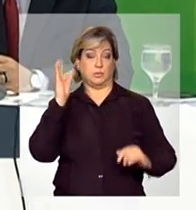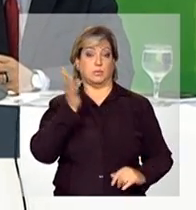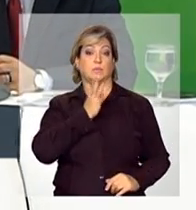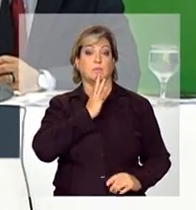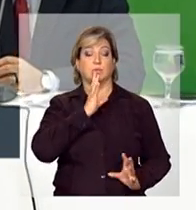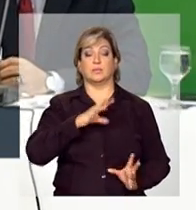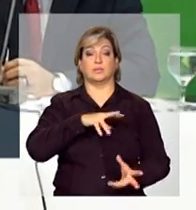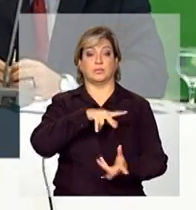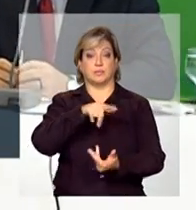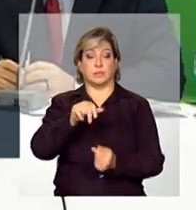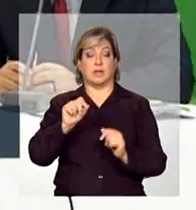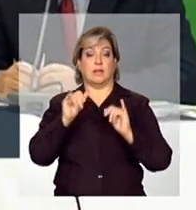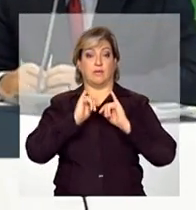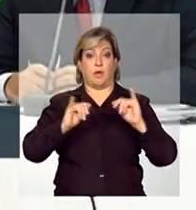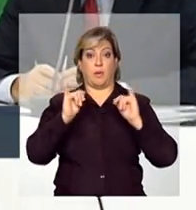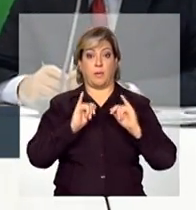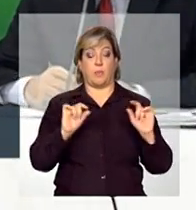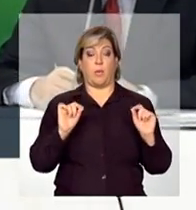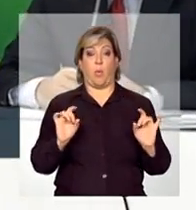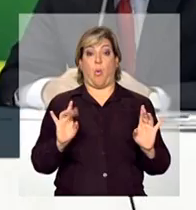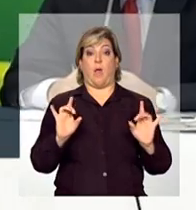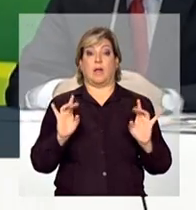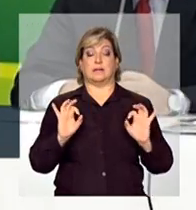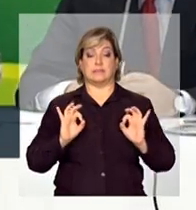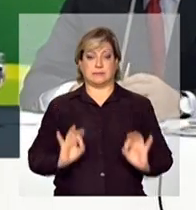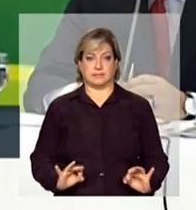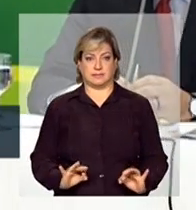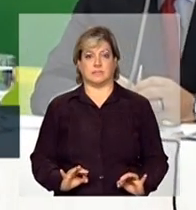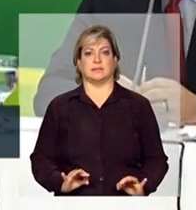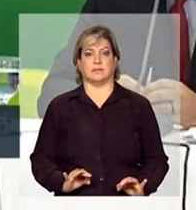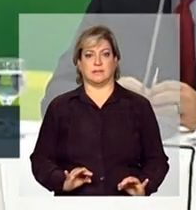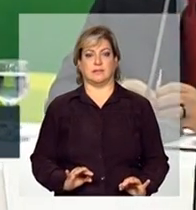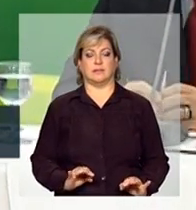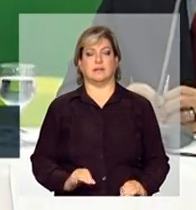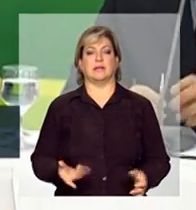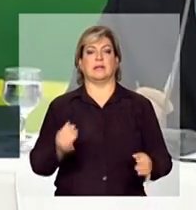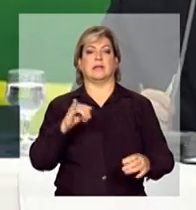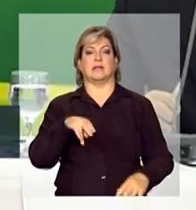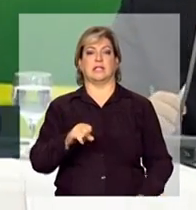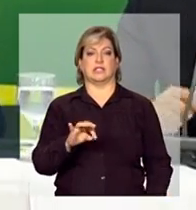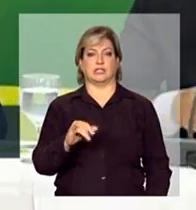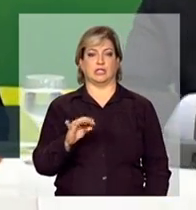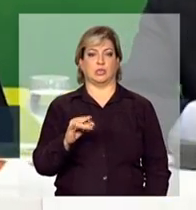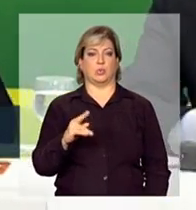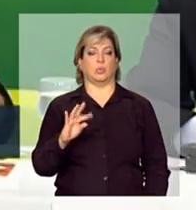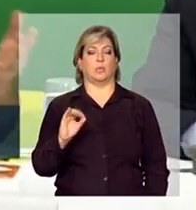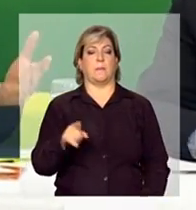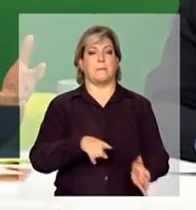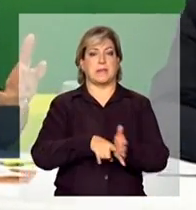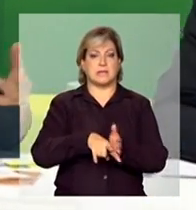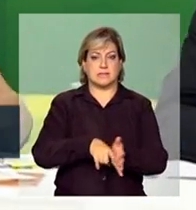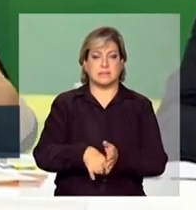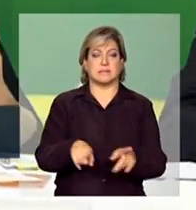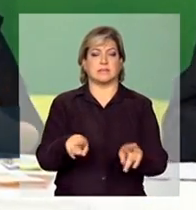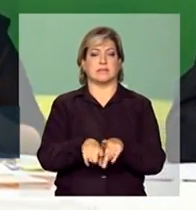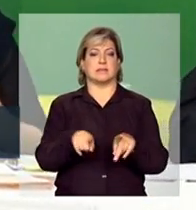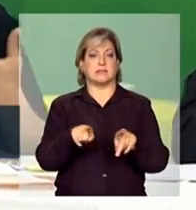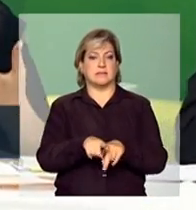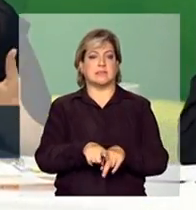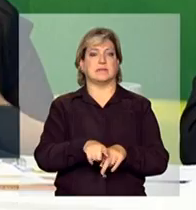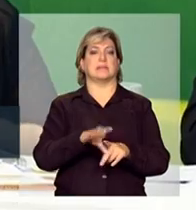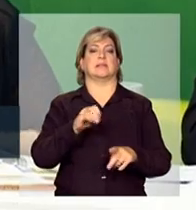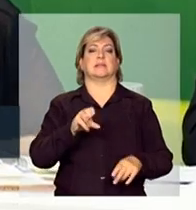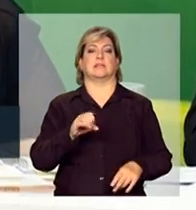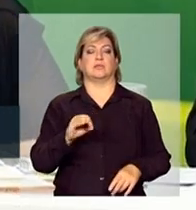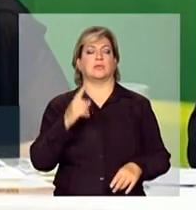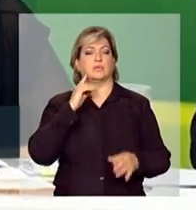reconhecidos como sendo dados deí ima qualidade nossos institutos pesquisa nosso senso senso escolar todos